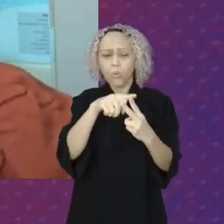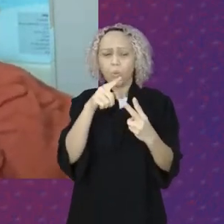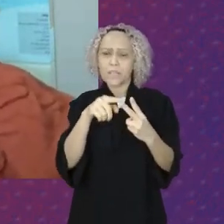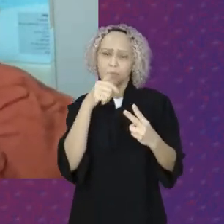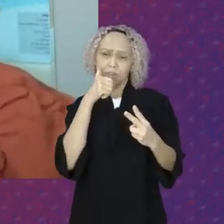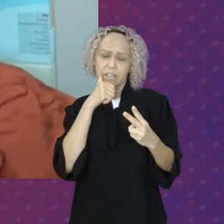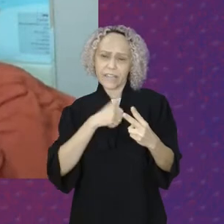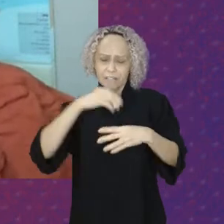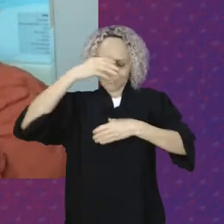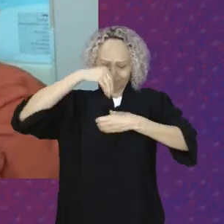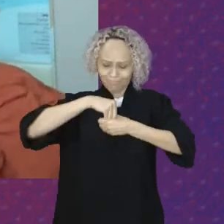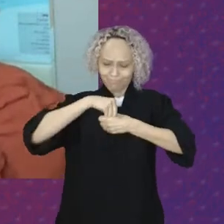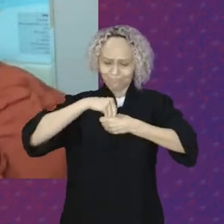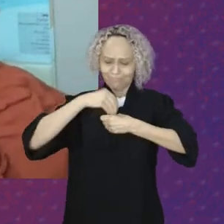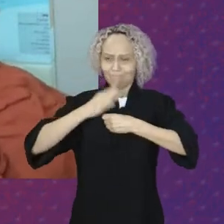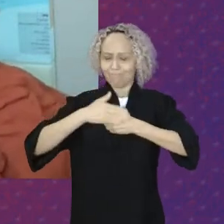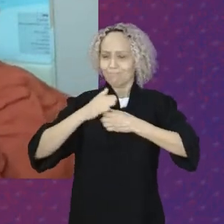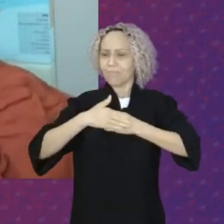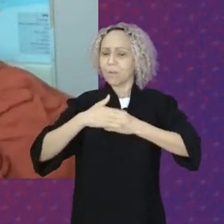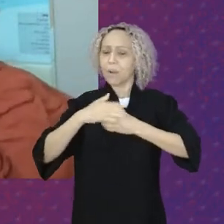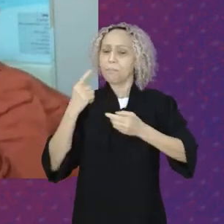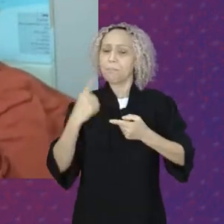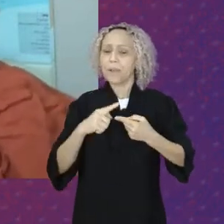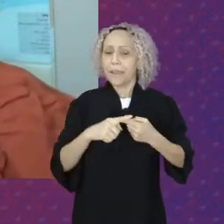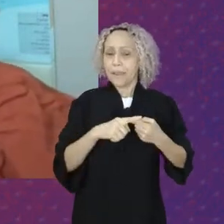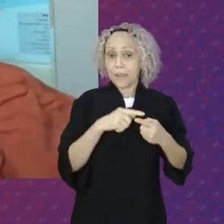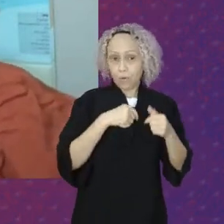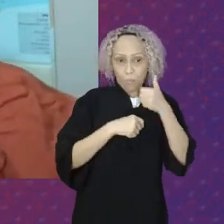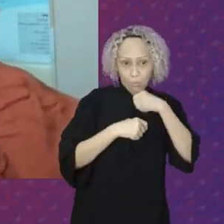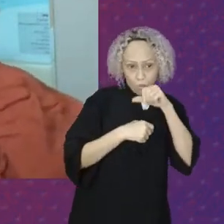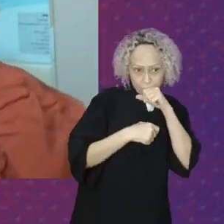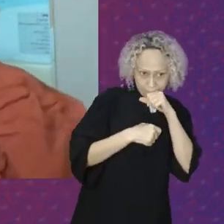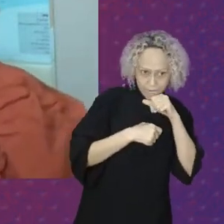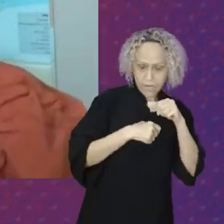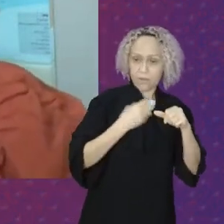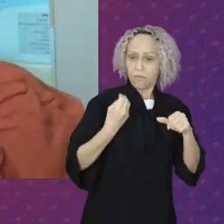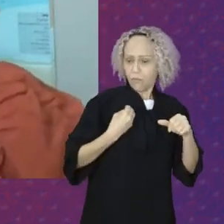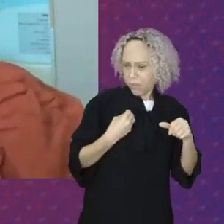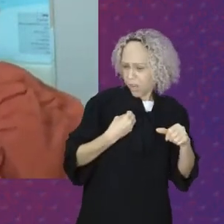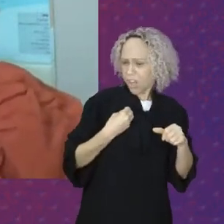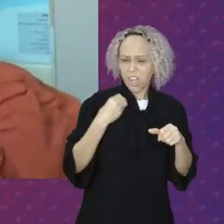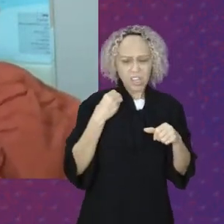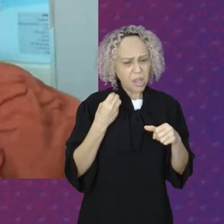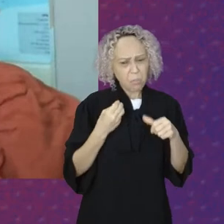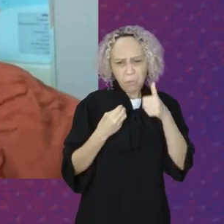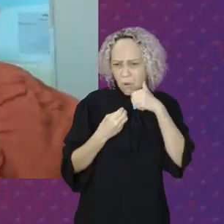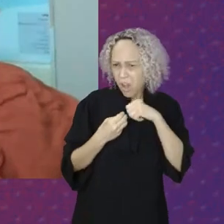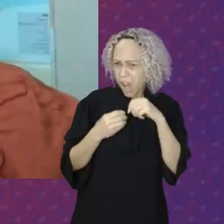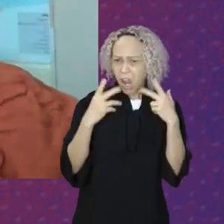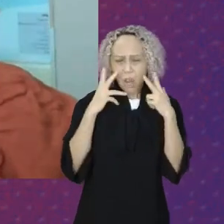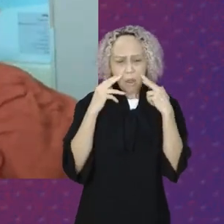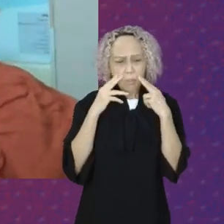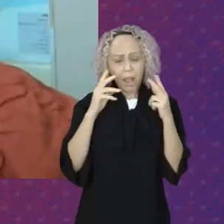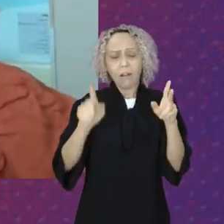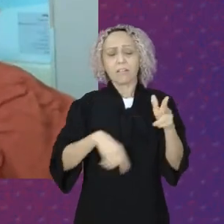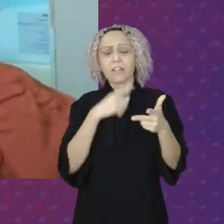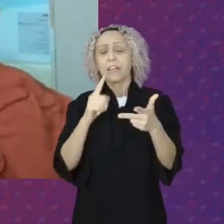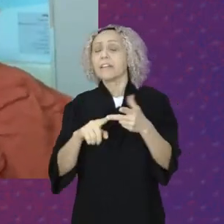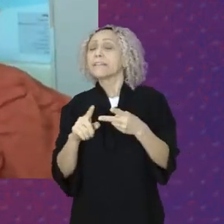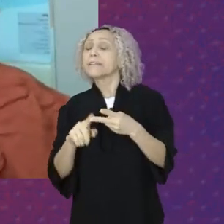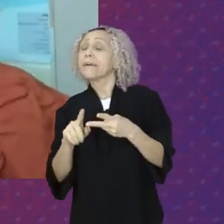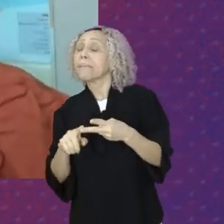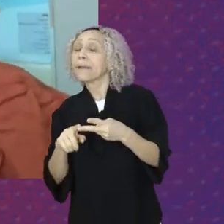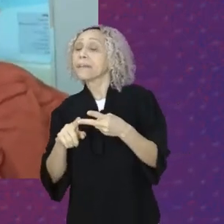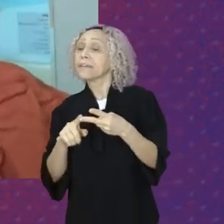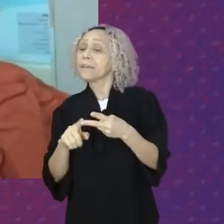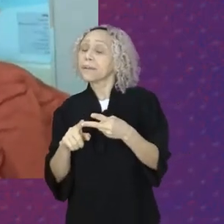esse sistema que é muito importante para nós se adequar a esse cuidado, e a gente precisa ter muita